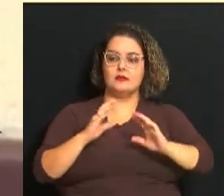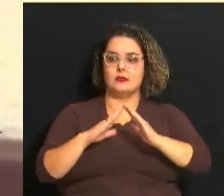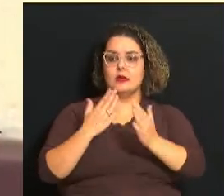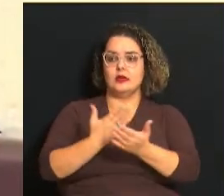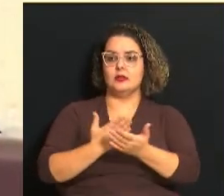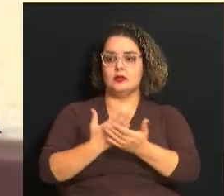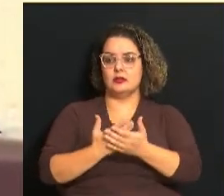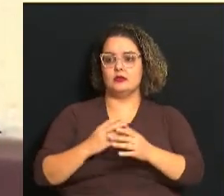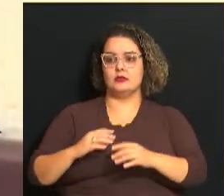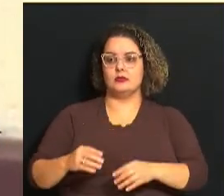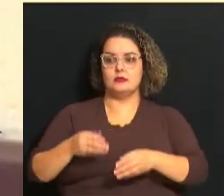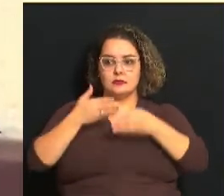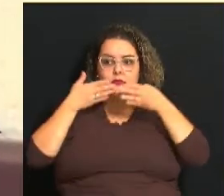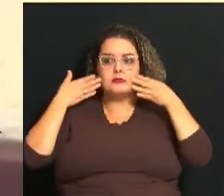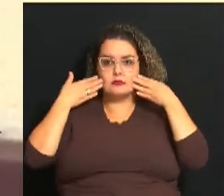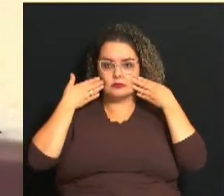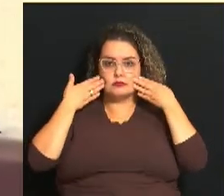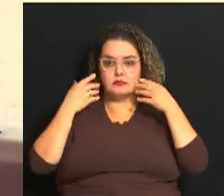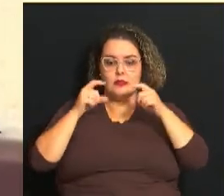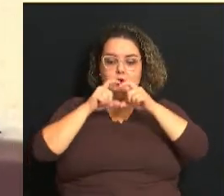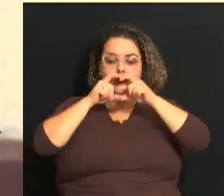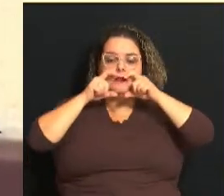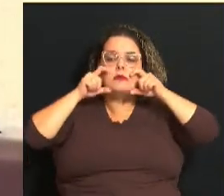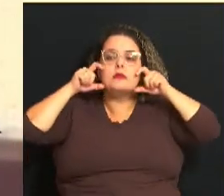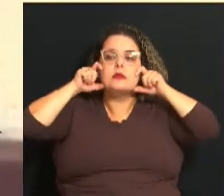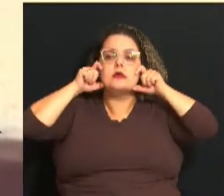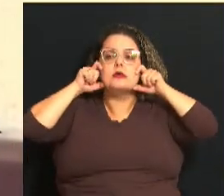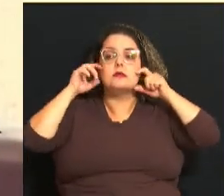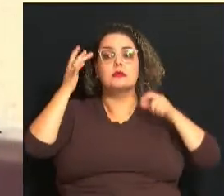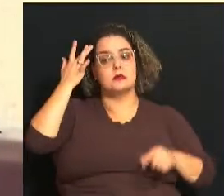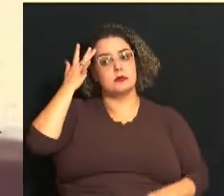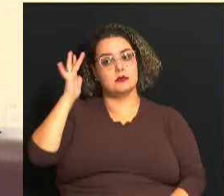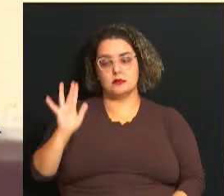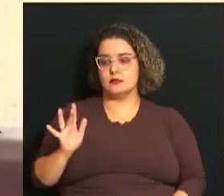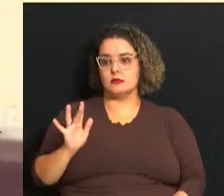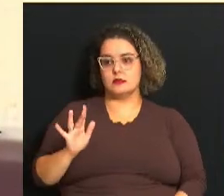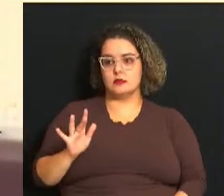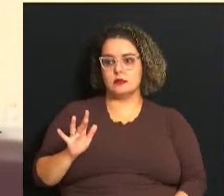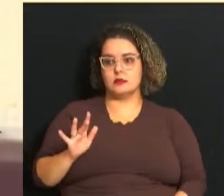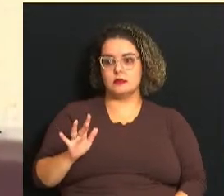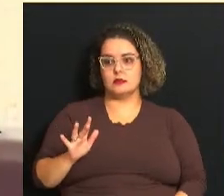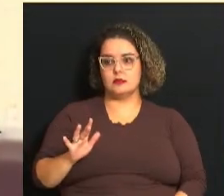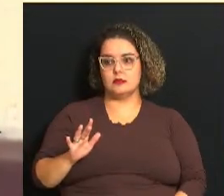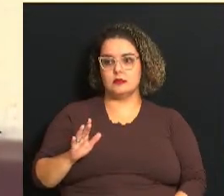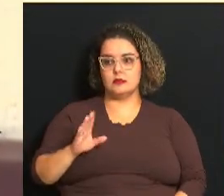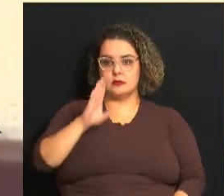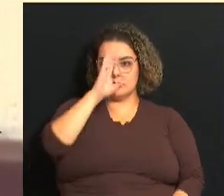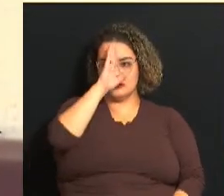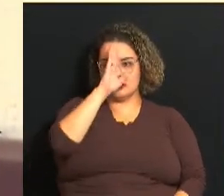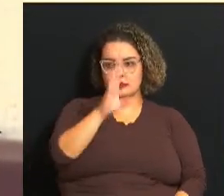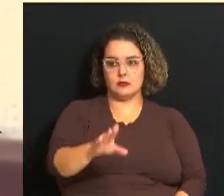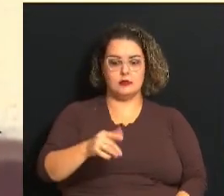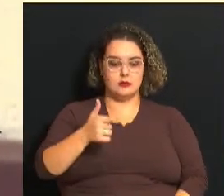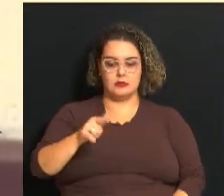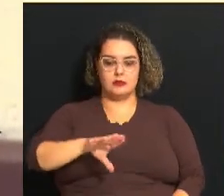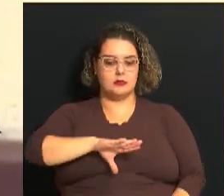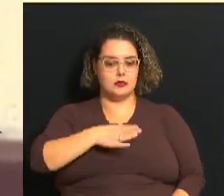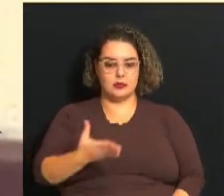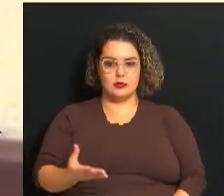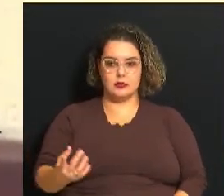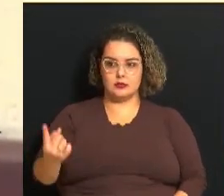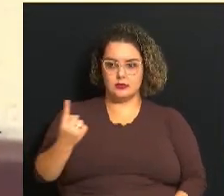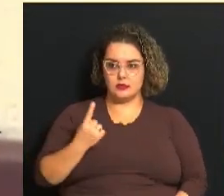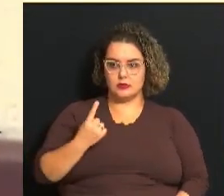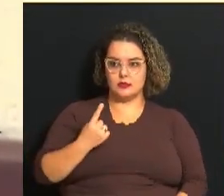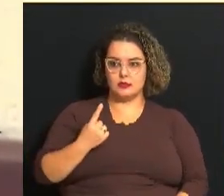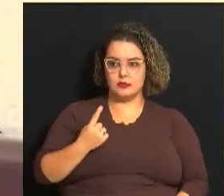mas com aquele olha só só que eu não sabia disso ele foi direto nela porque ele não teve coragem de chegar até mim entendeu